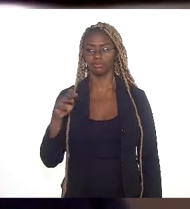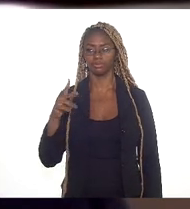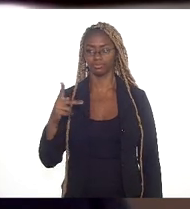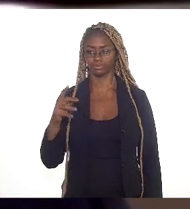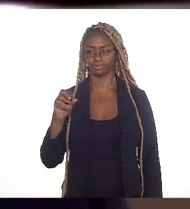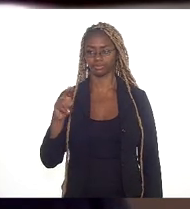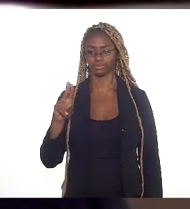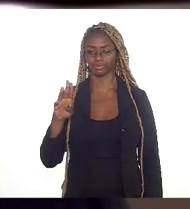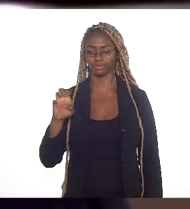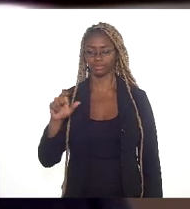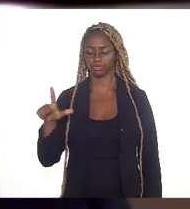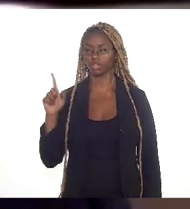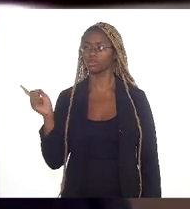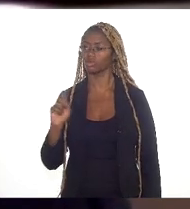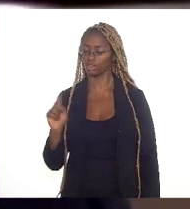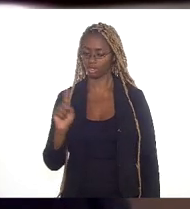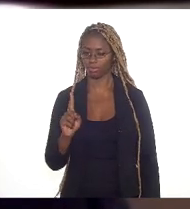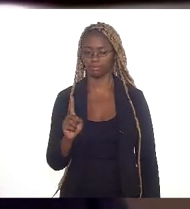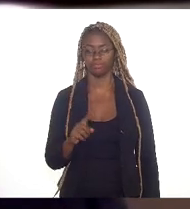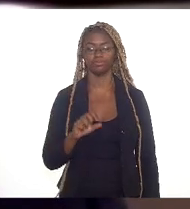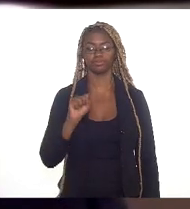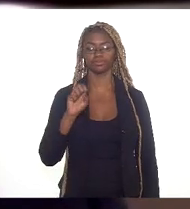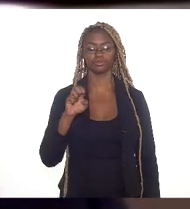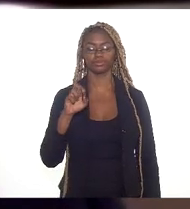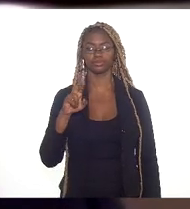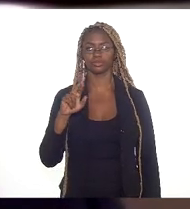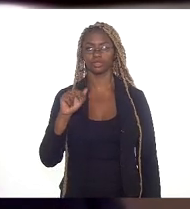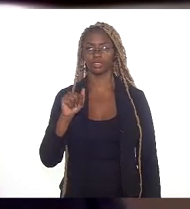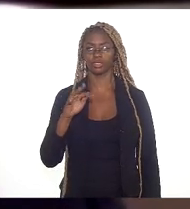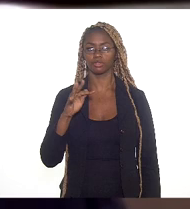grupo. Deputado Flávio Serafini.